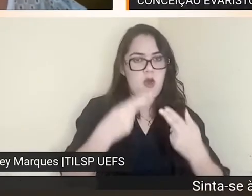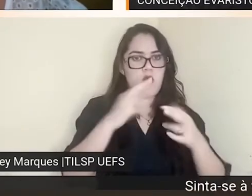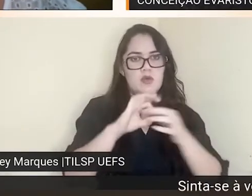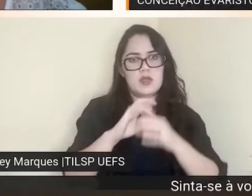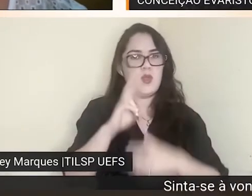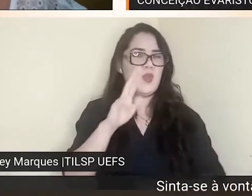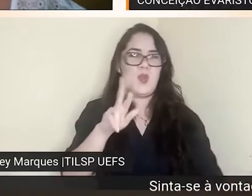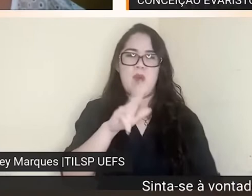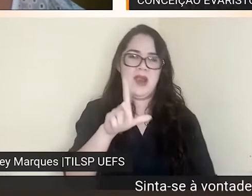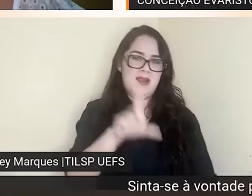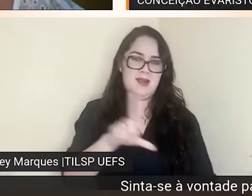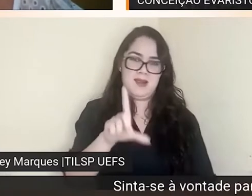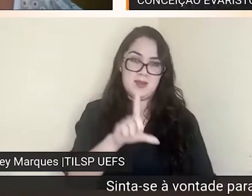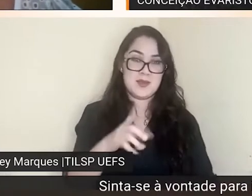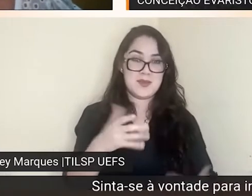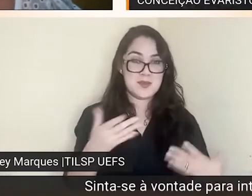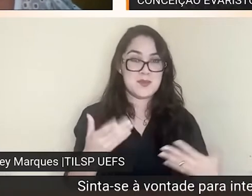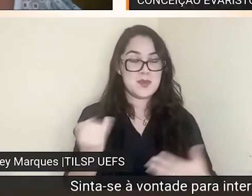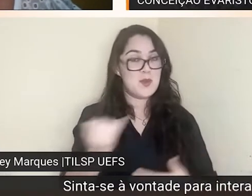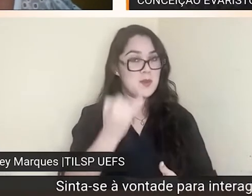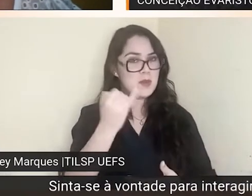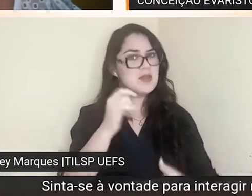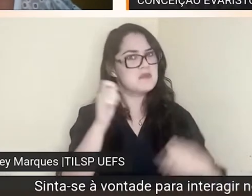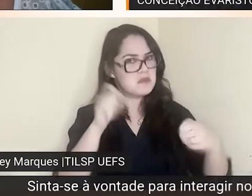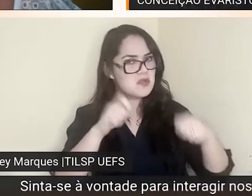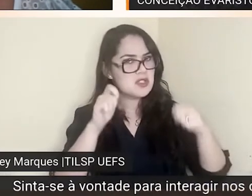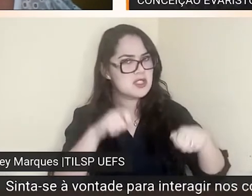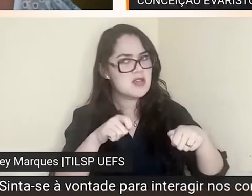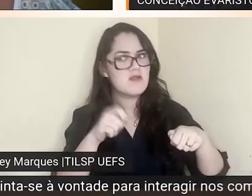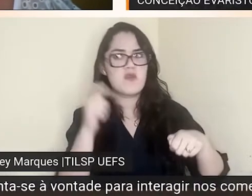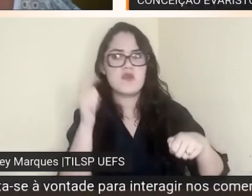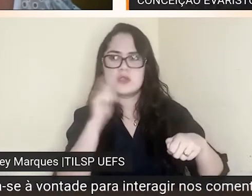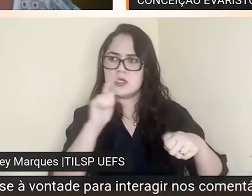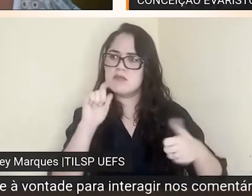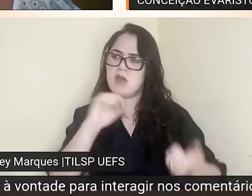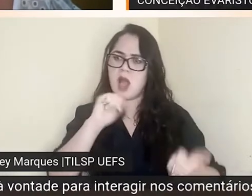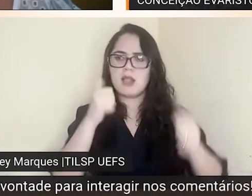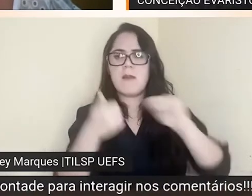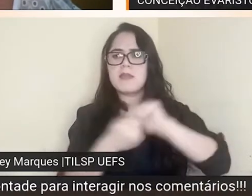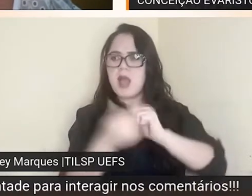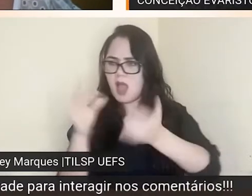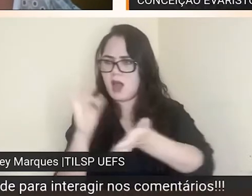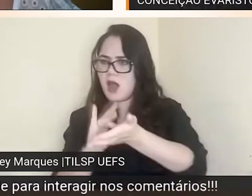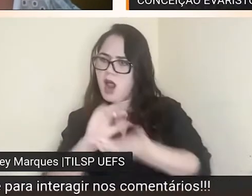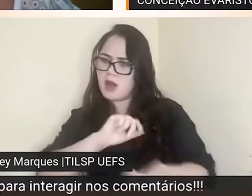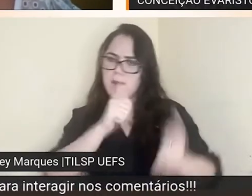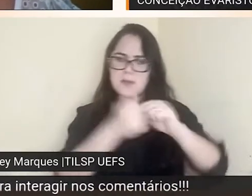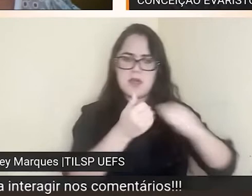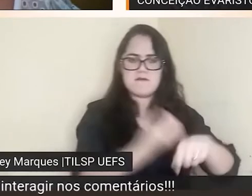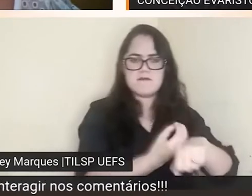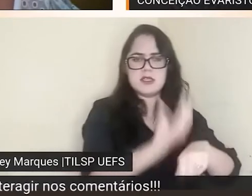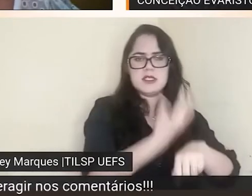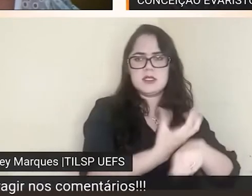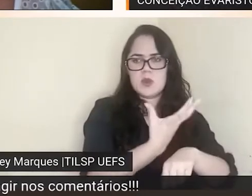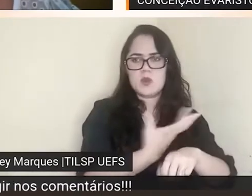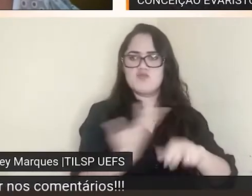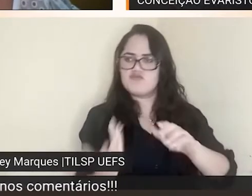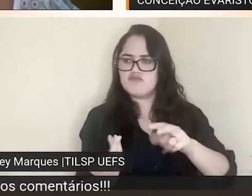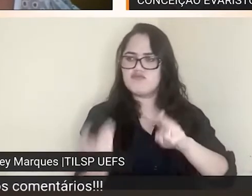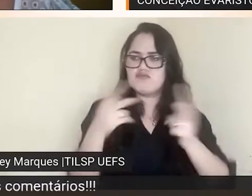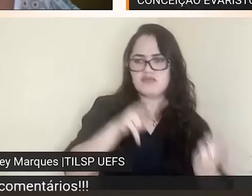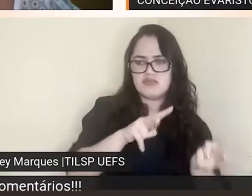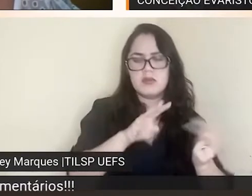você, inclusive, poder ficcionalizar em cima da realidade, né? E aí que a gente vai pensar também